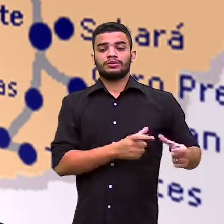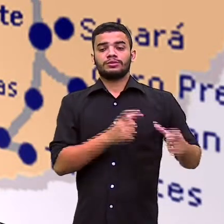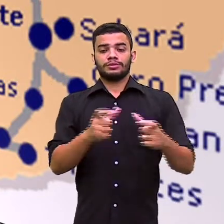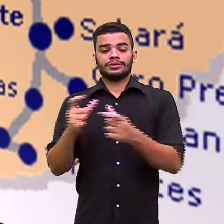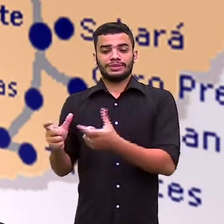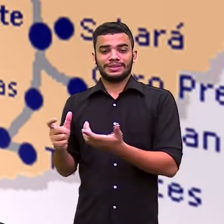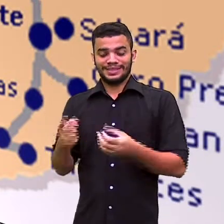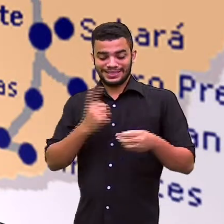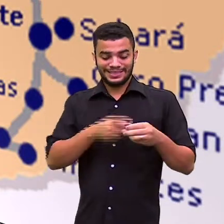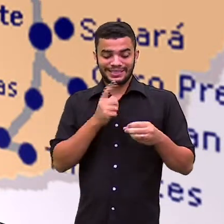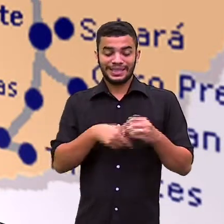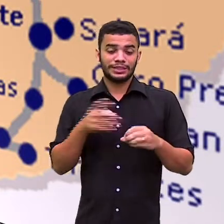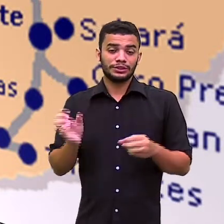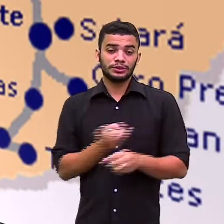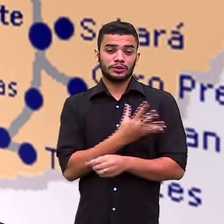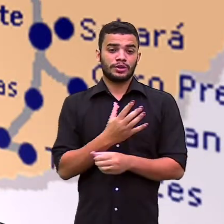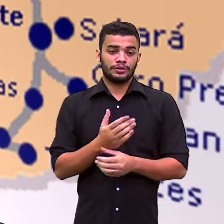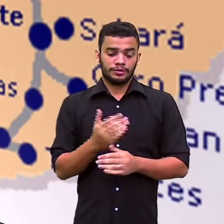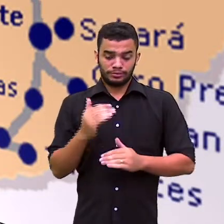cidades cresciam